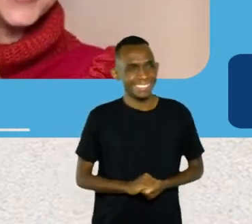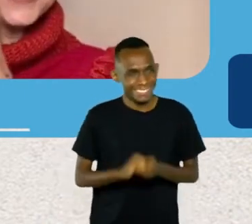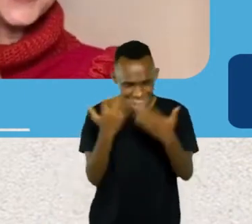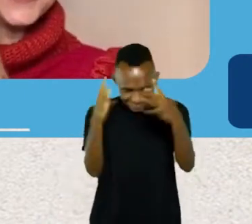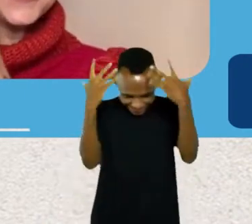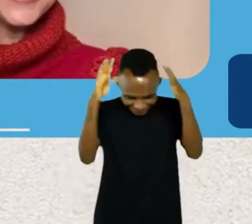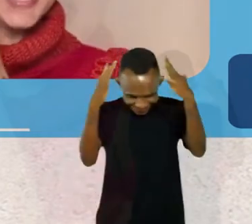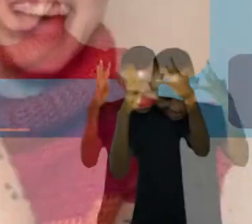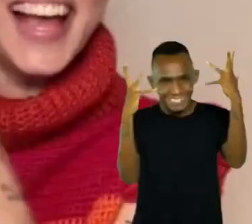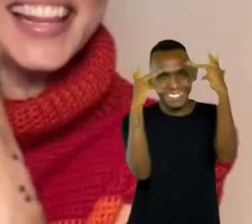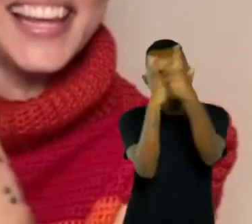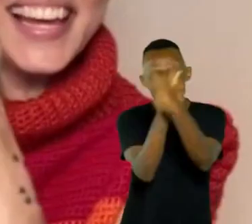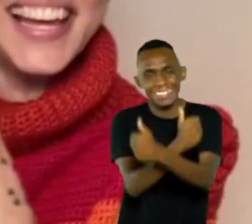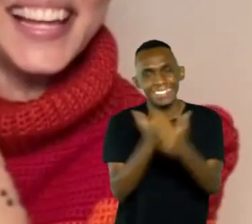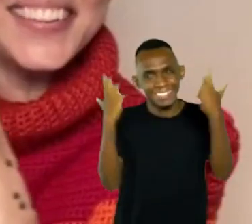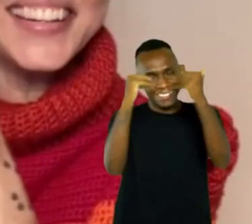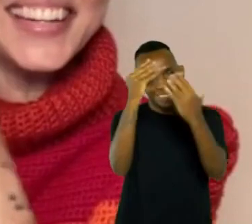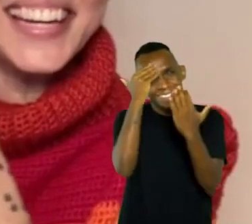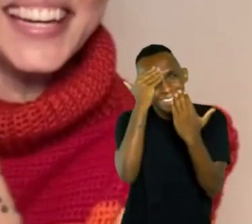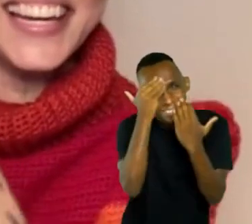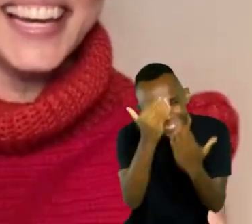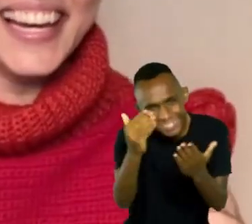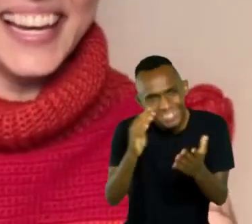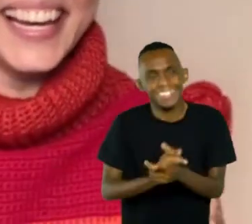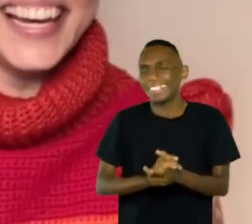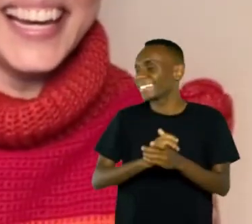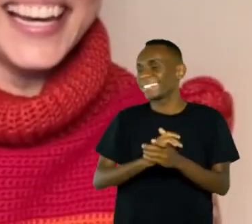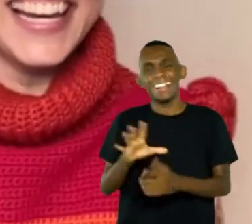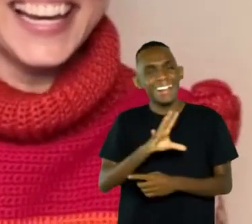Lindo! Cris Paz. Obrigada! Adorei!